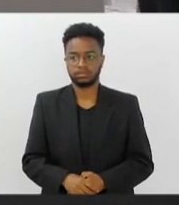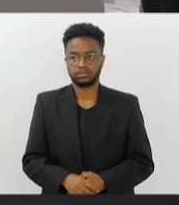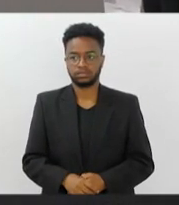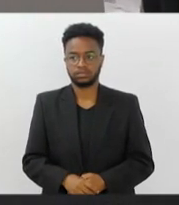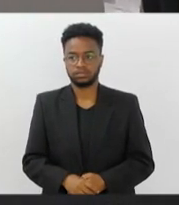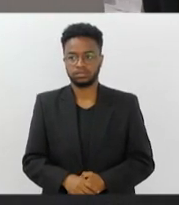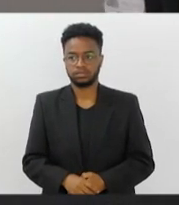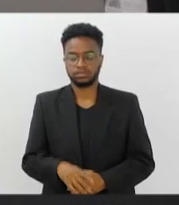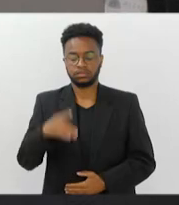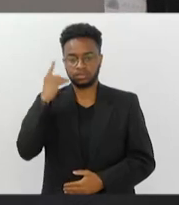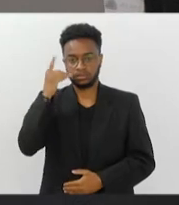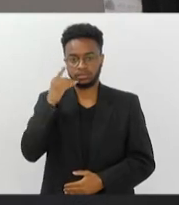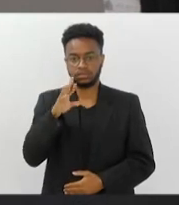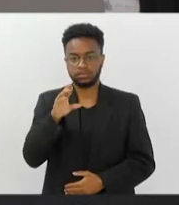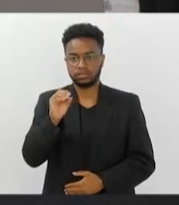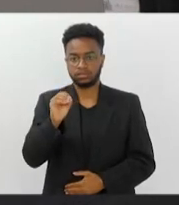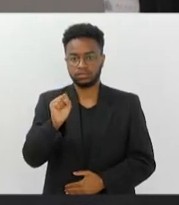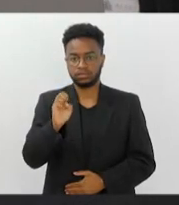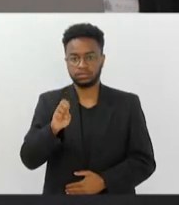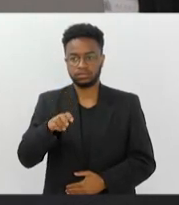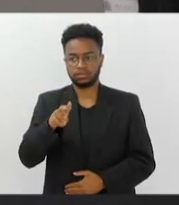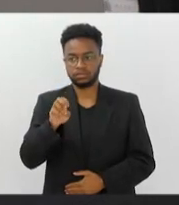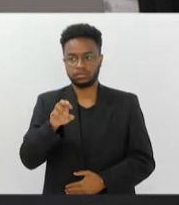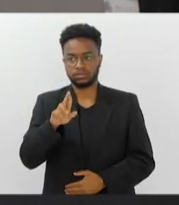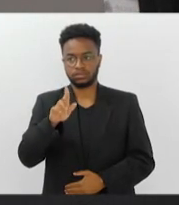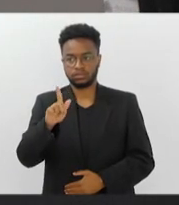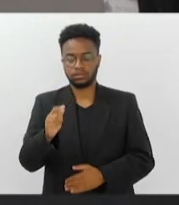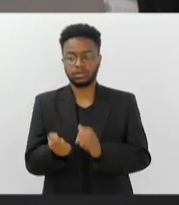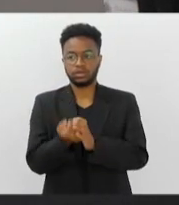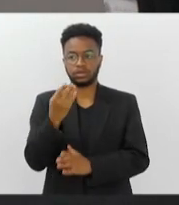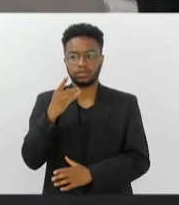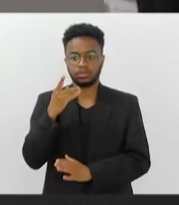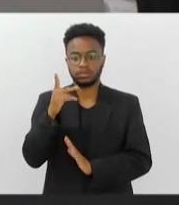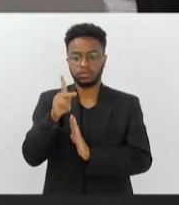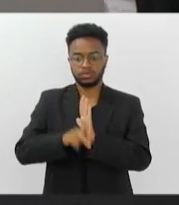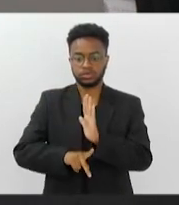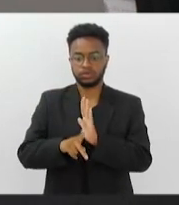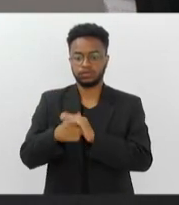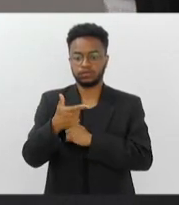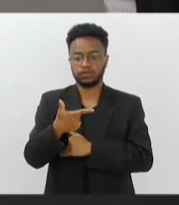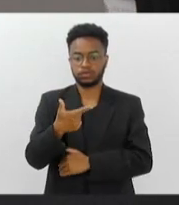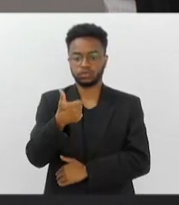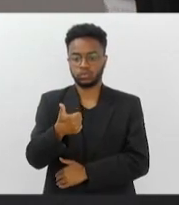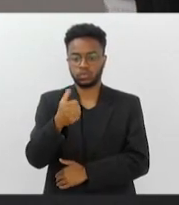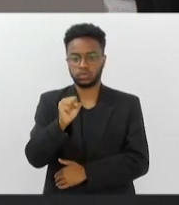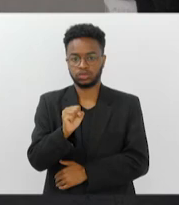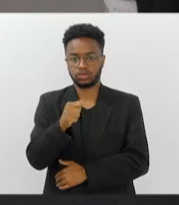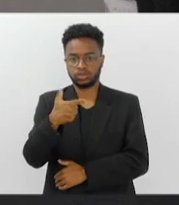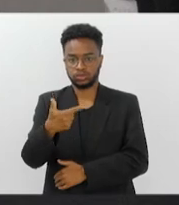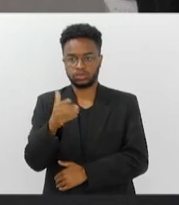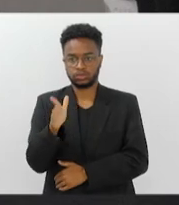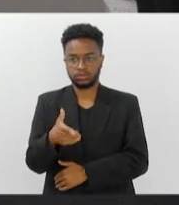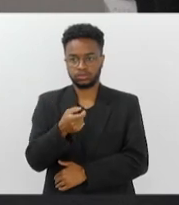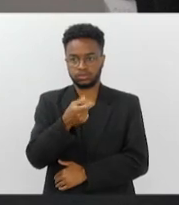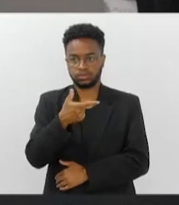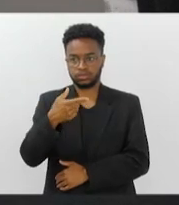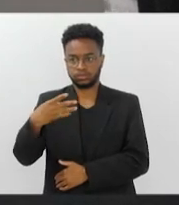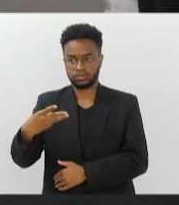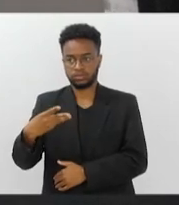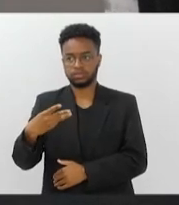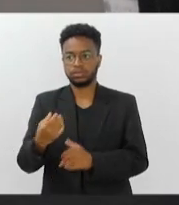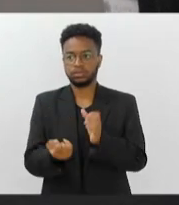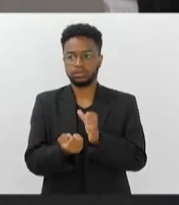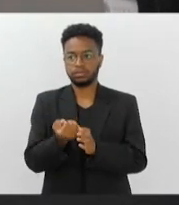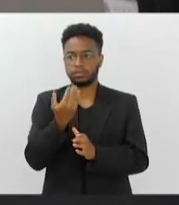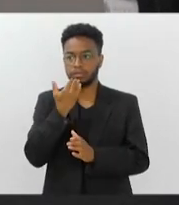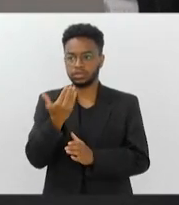Deputado Rosenberg Reis, autor do projeto 218223, nos solicitou para que a gente retirasse o projeto